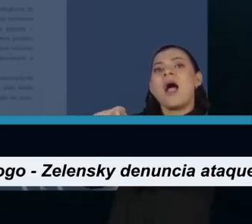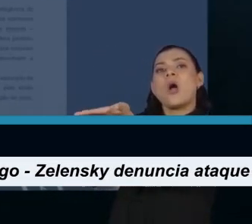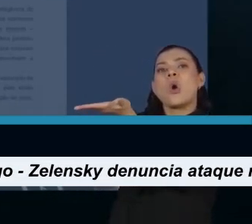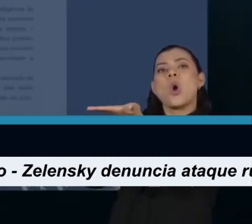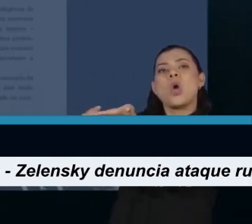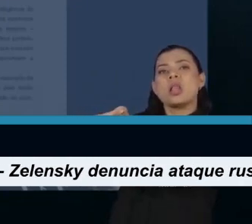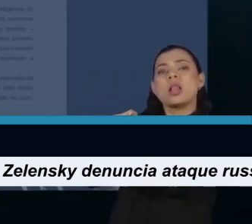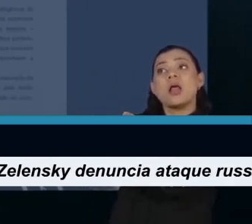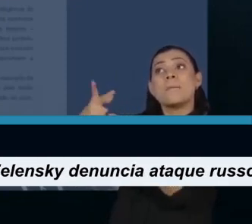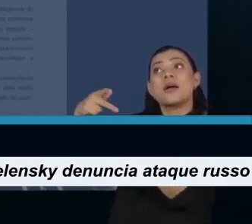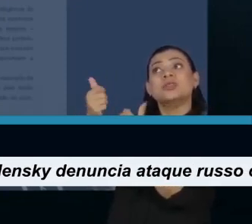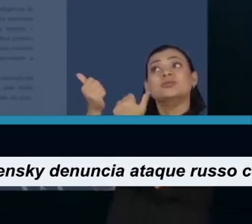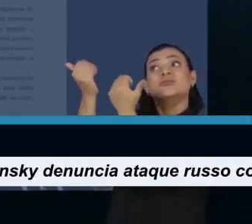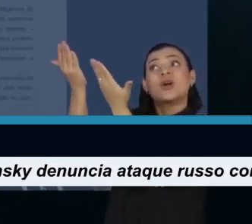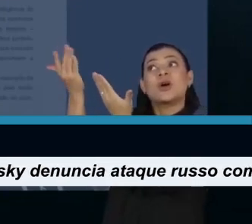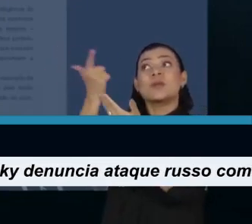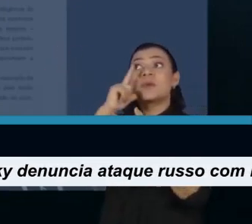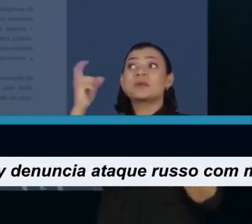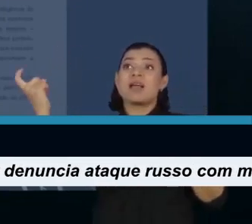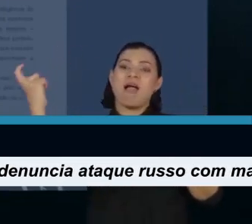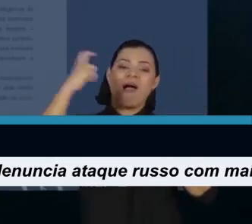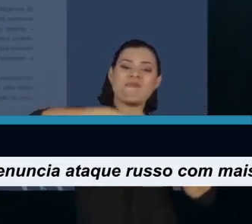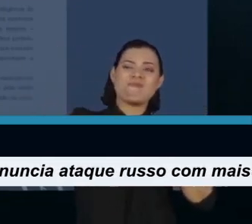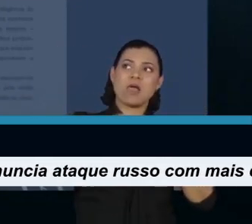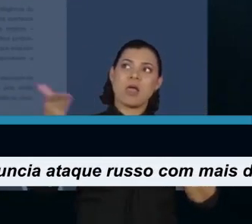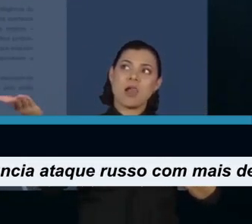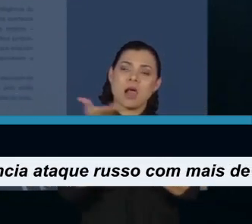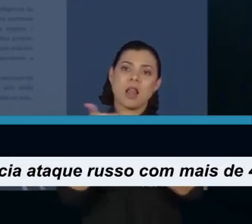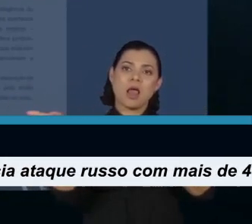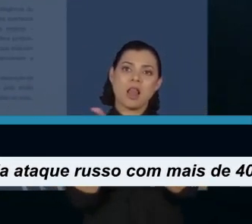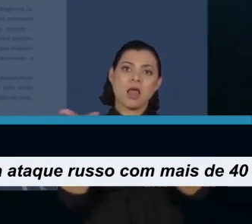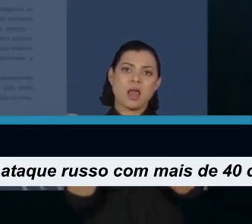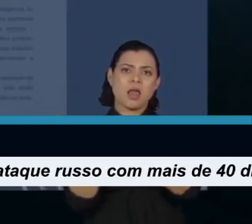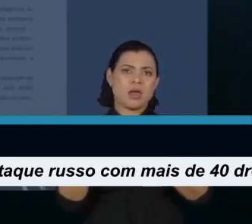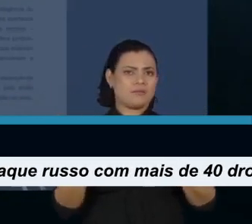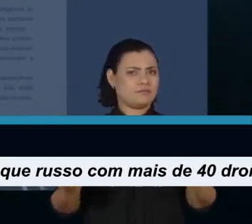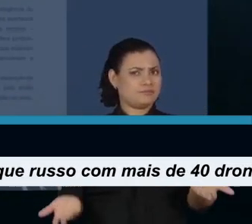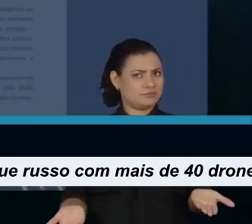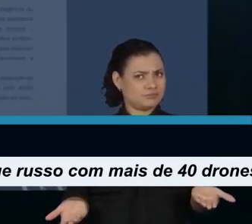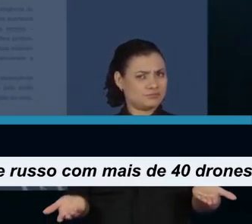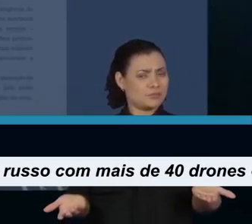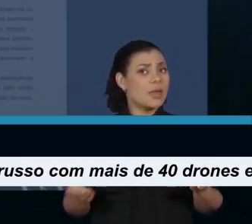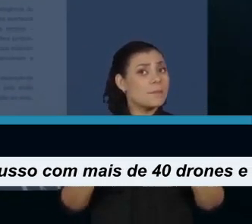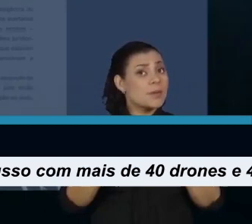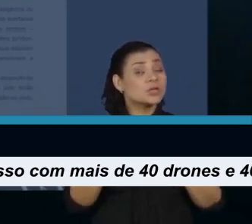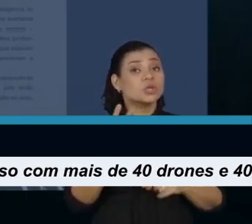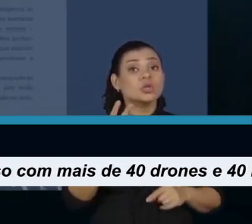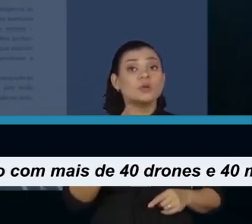que retornariam para interesse exclusivo da Força-Tarefa. Cerca de